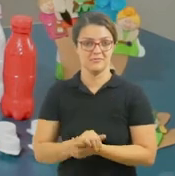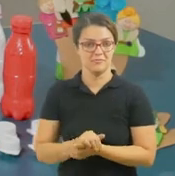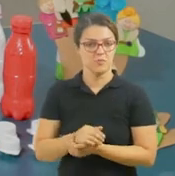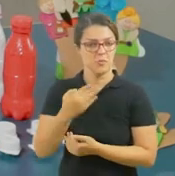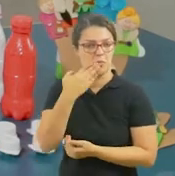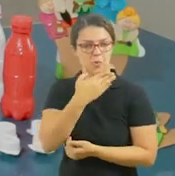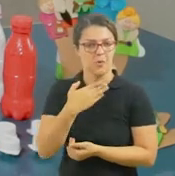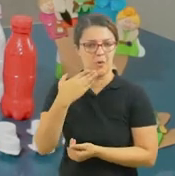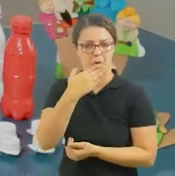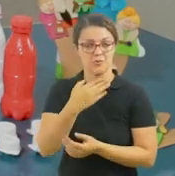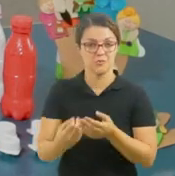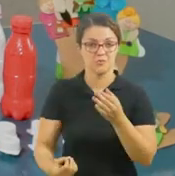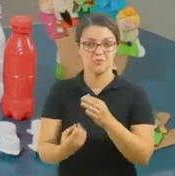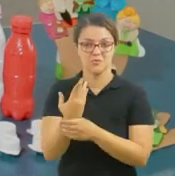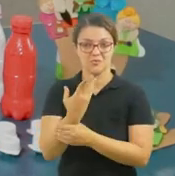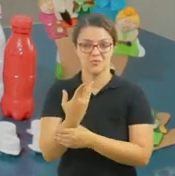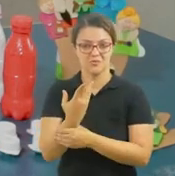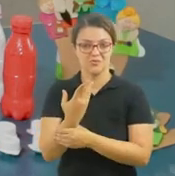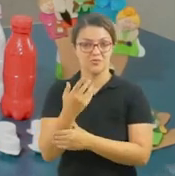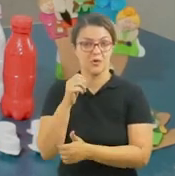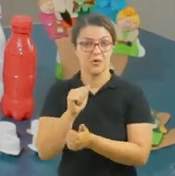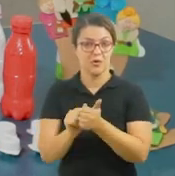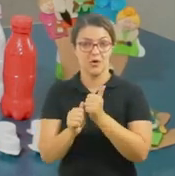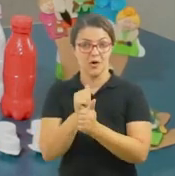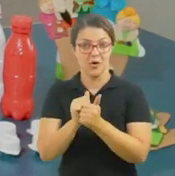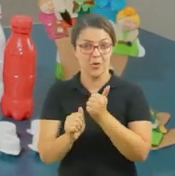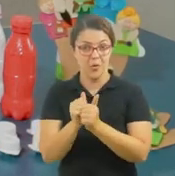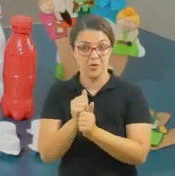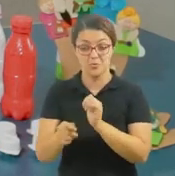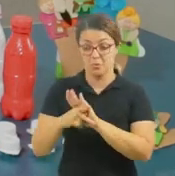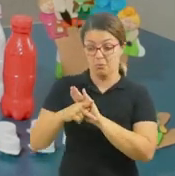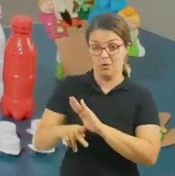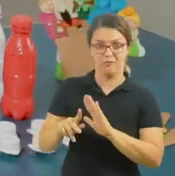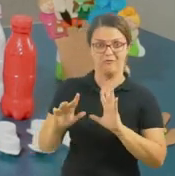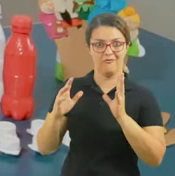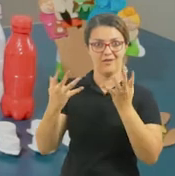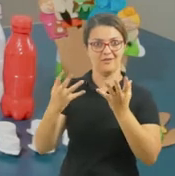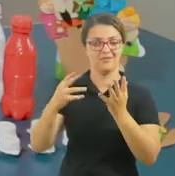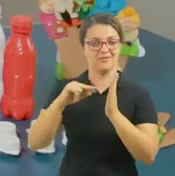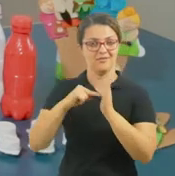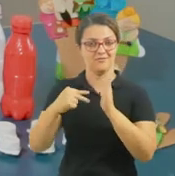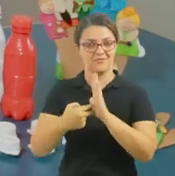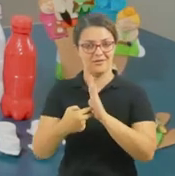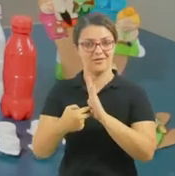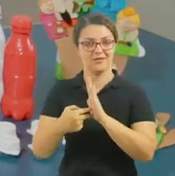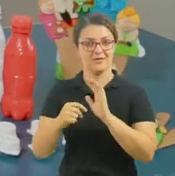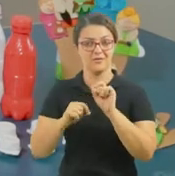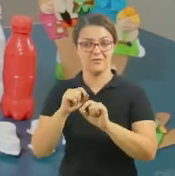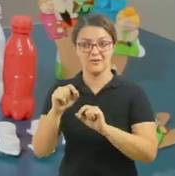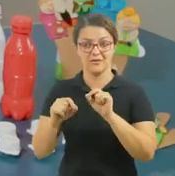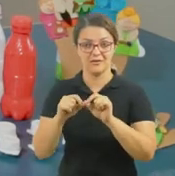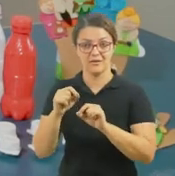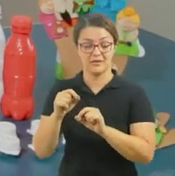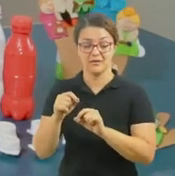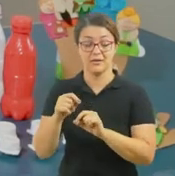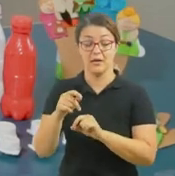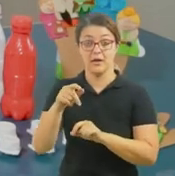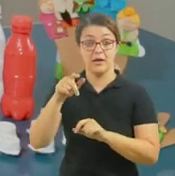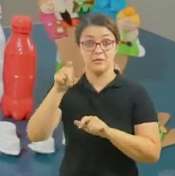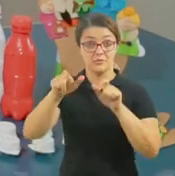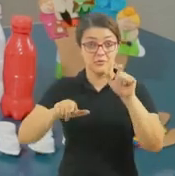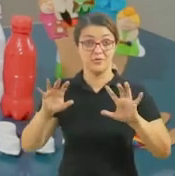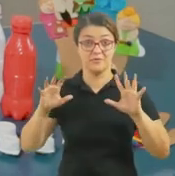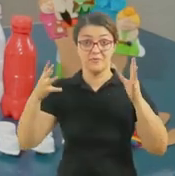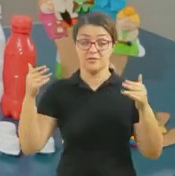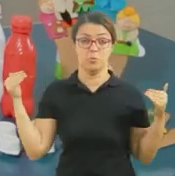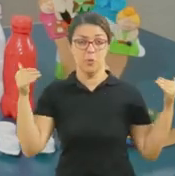desse doce que surgiu a expressão arroz de festa, que significa que a pessoa não falta a nenhum evento.